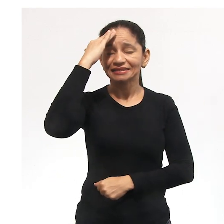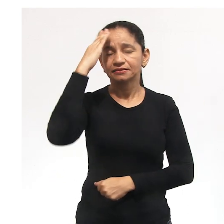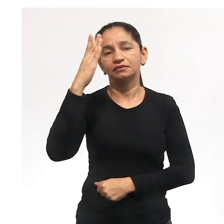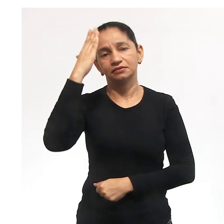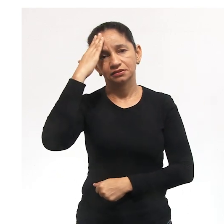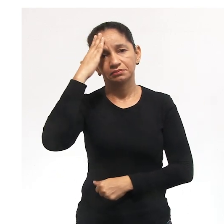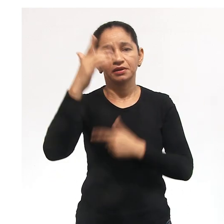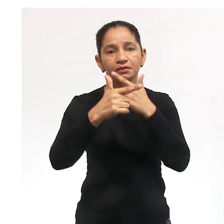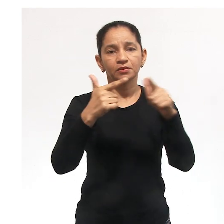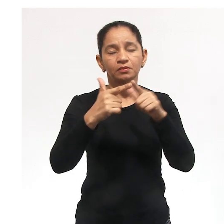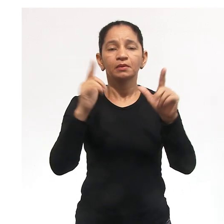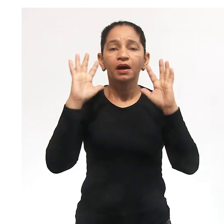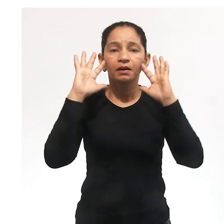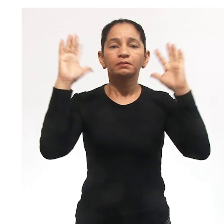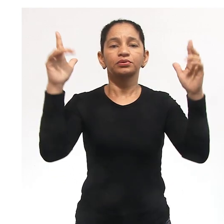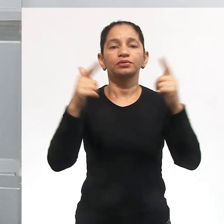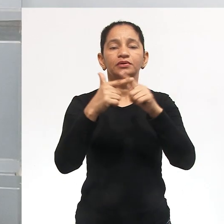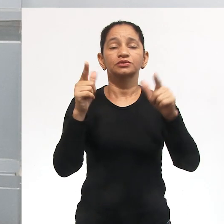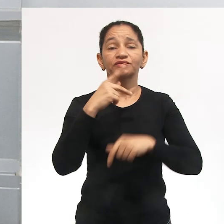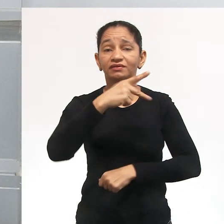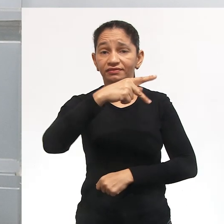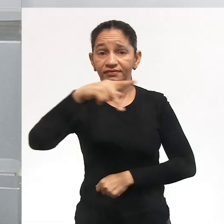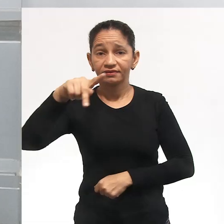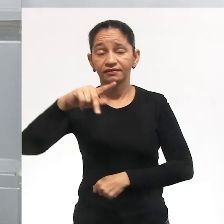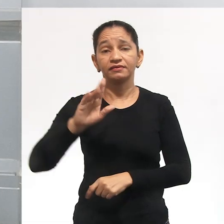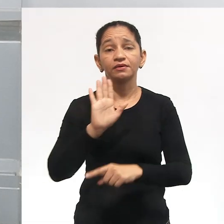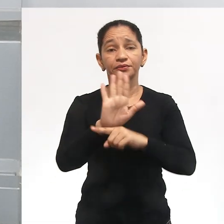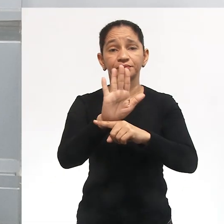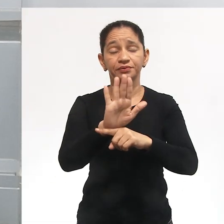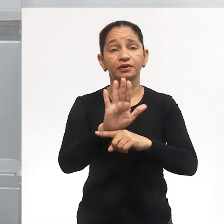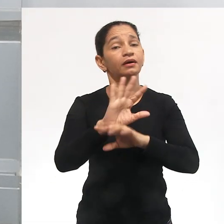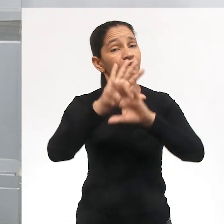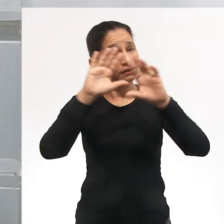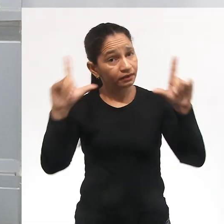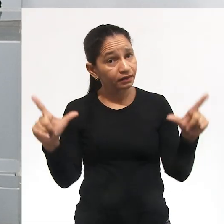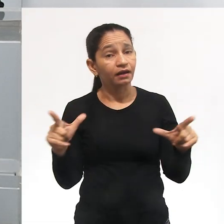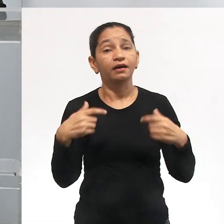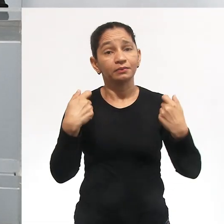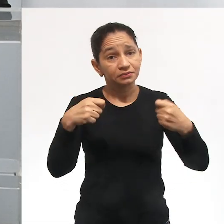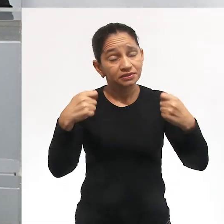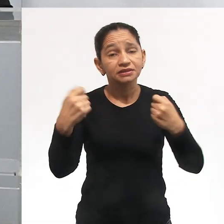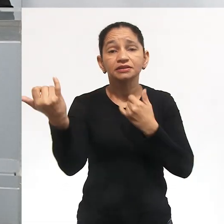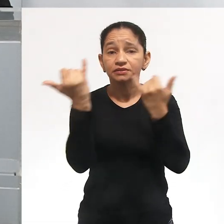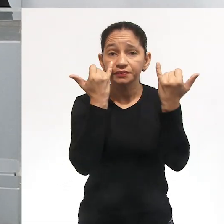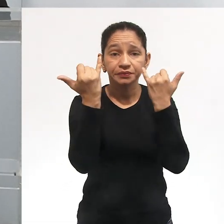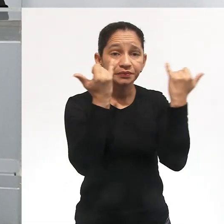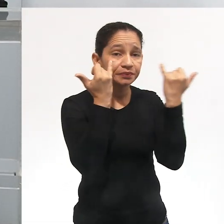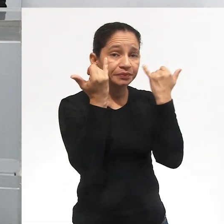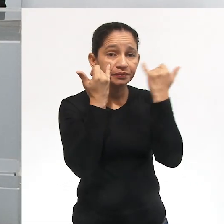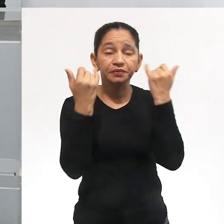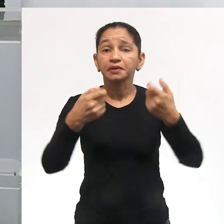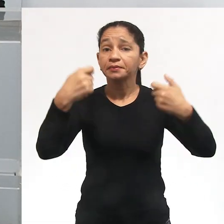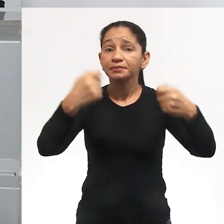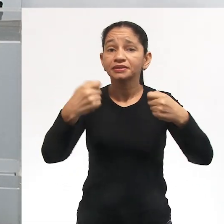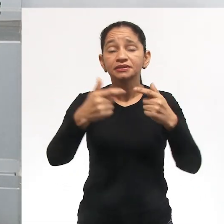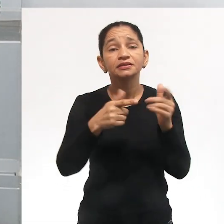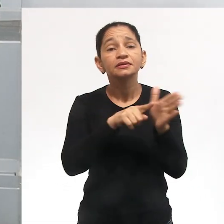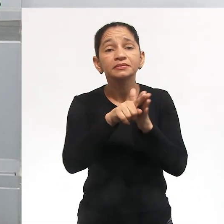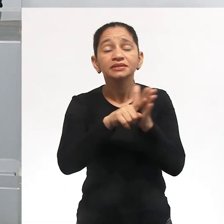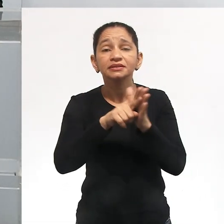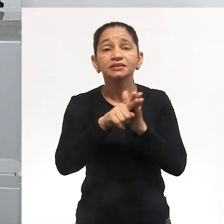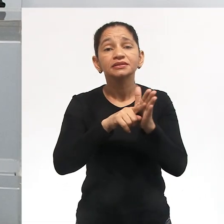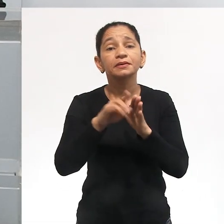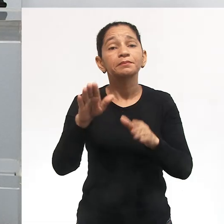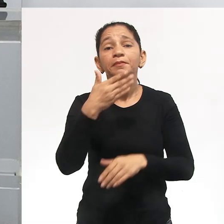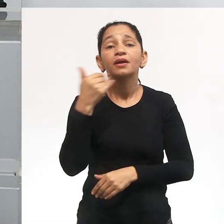que ela está vivendo. E a partir disso que se tem, né, evidências, que se tem dados para se analisar e necessidades